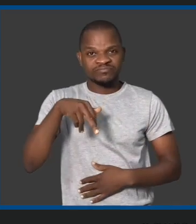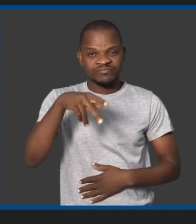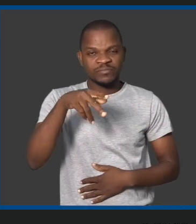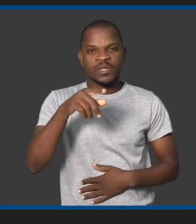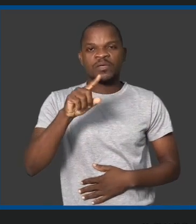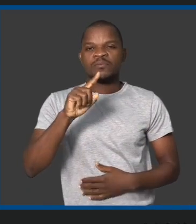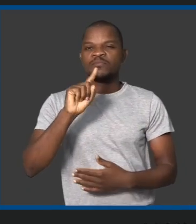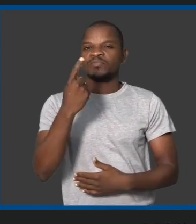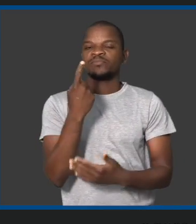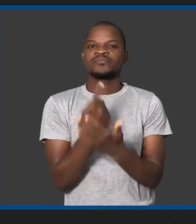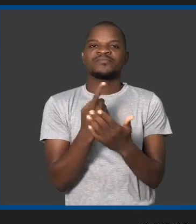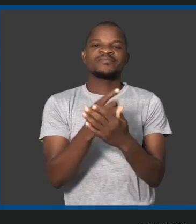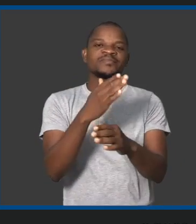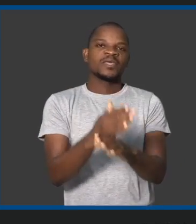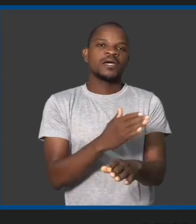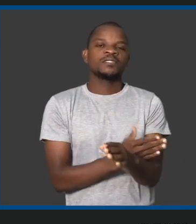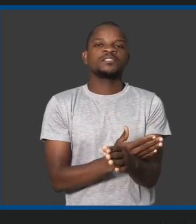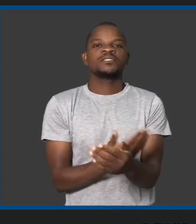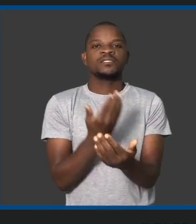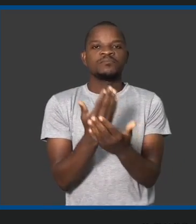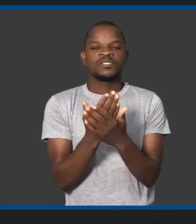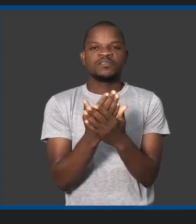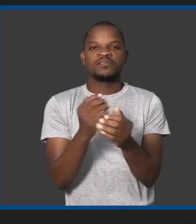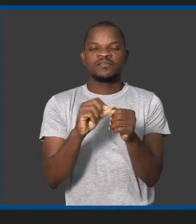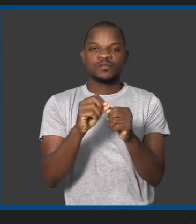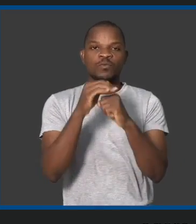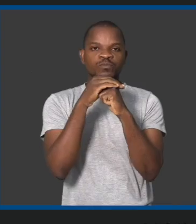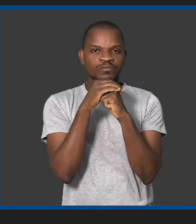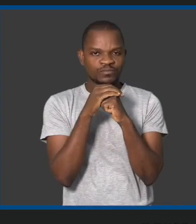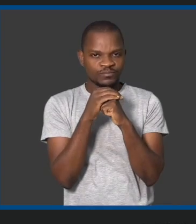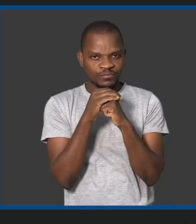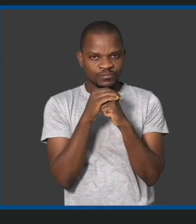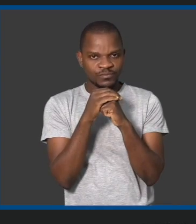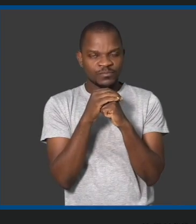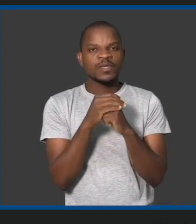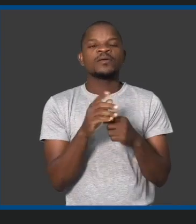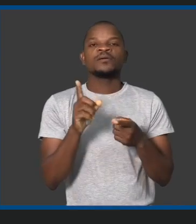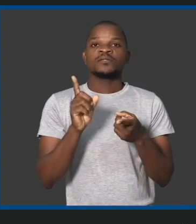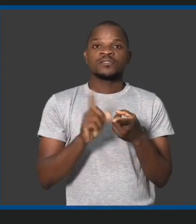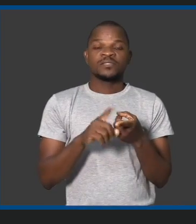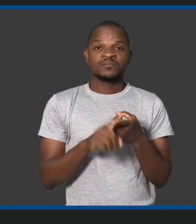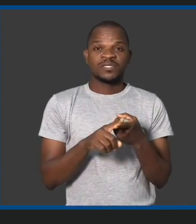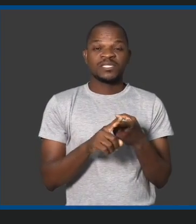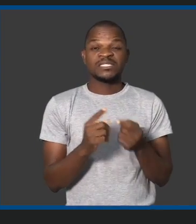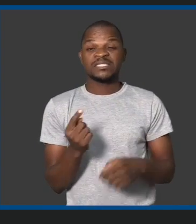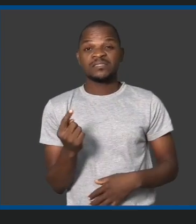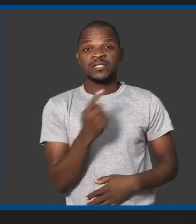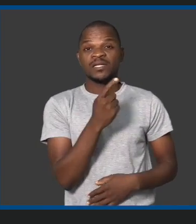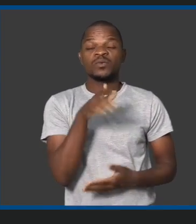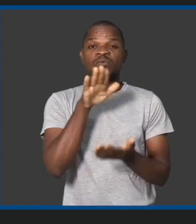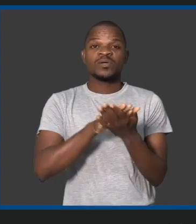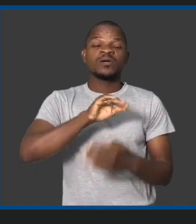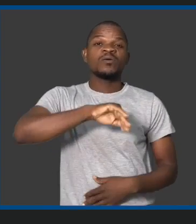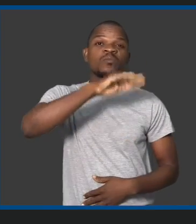é preciso que peçam, oração, para quem reza. Mesmo aí no fundo, na